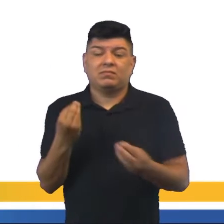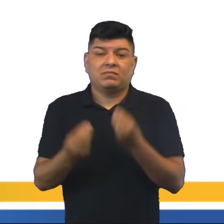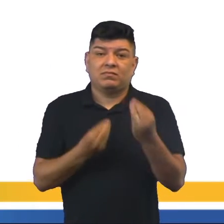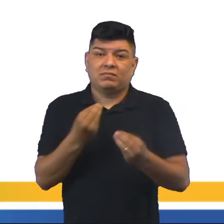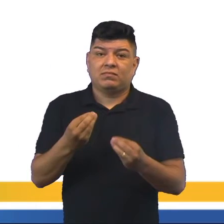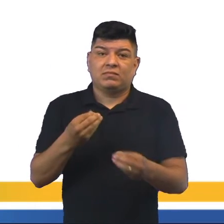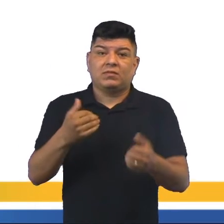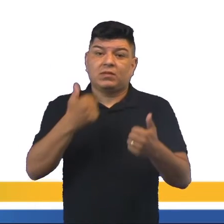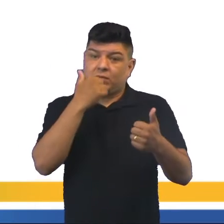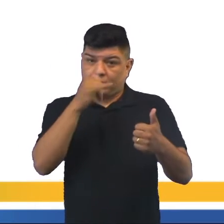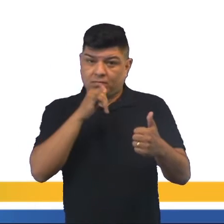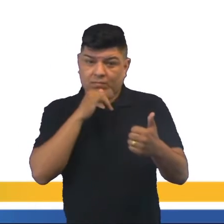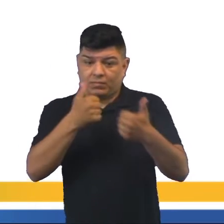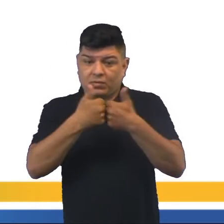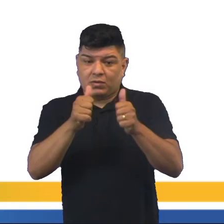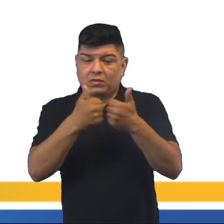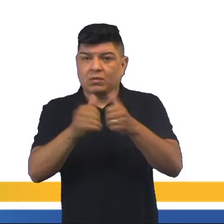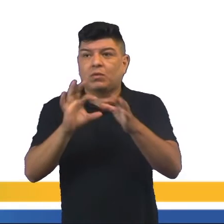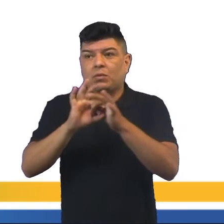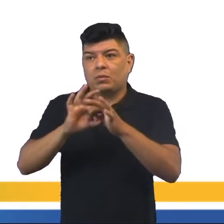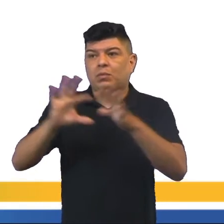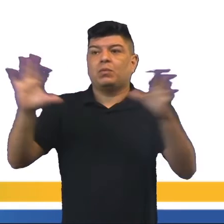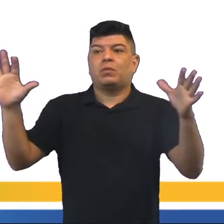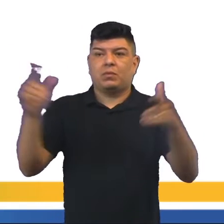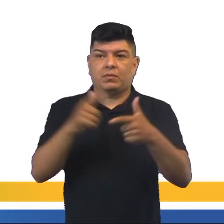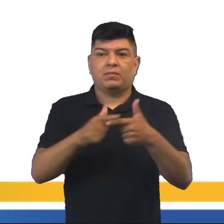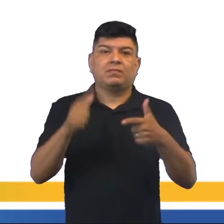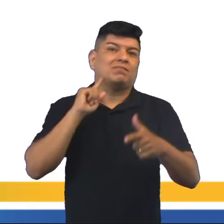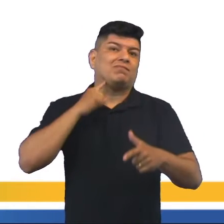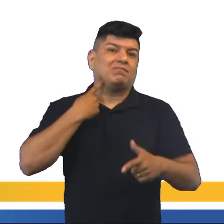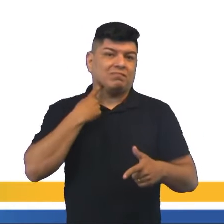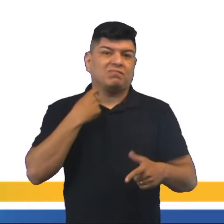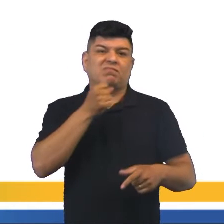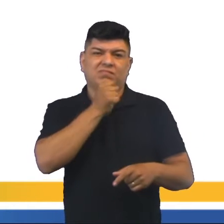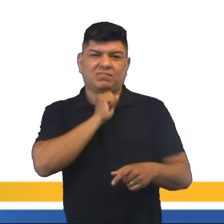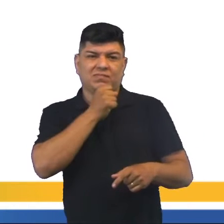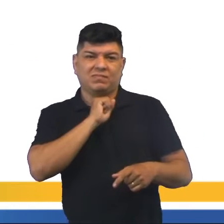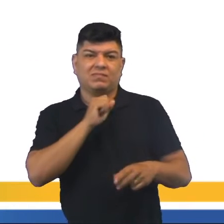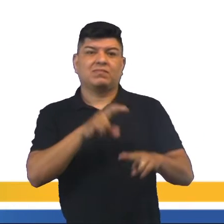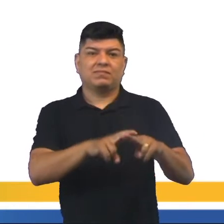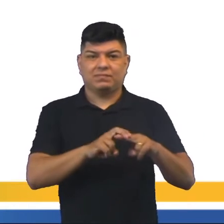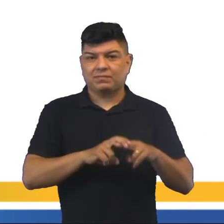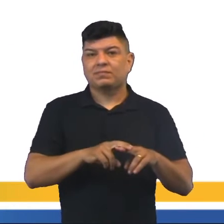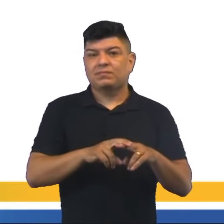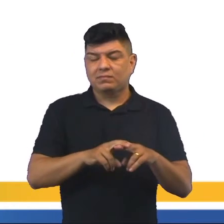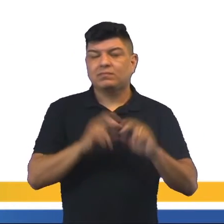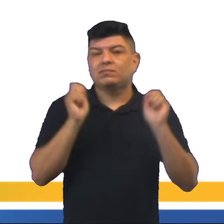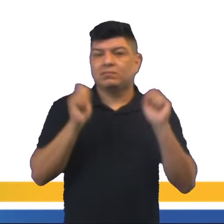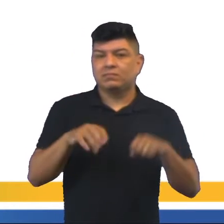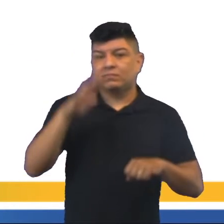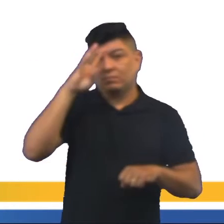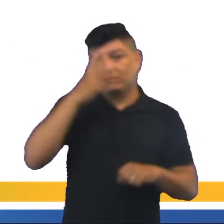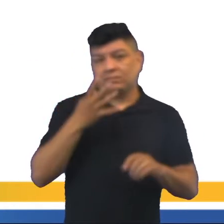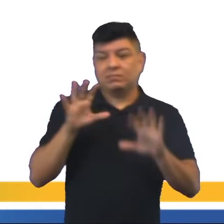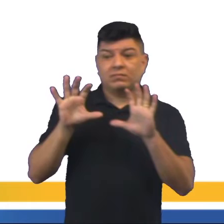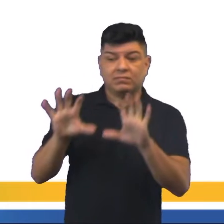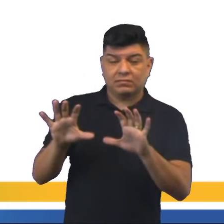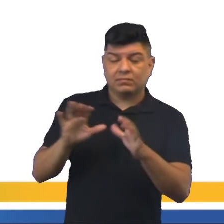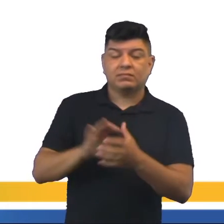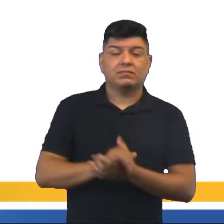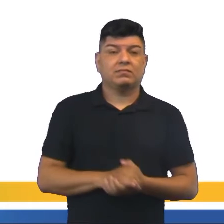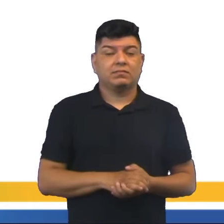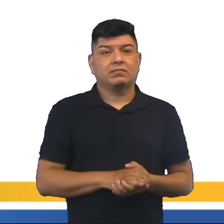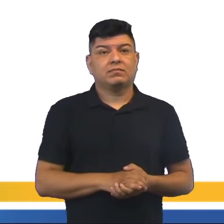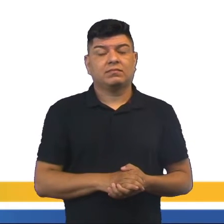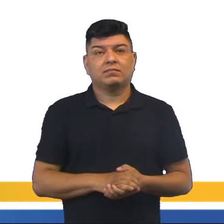nossa vida, né? Porque os ônibus, eles emitem muitos gases. E a maioria são bem velhos, aí os coletivos, né? Então pode resolver dessa forma a